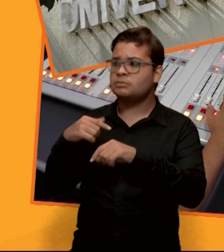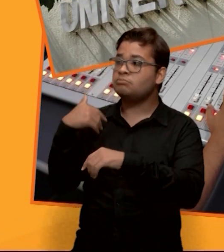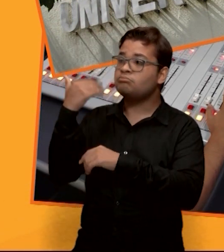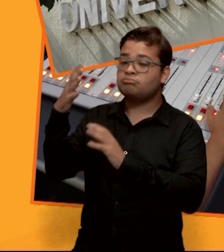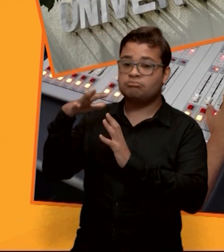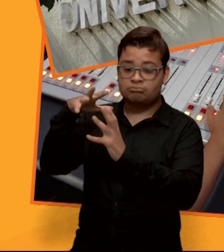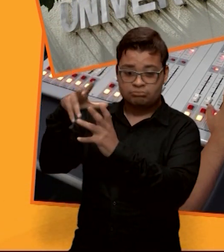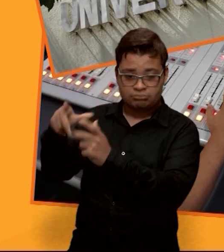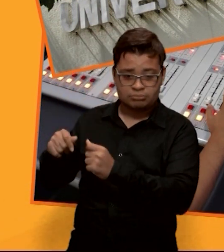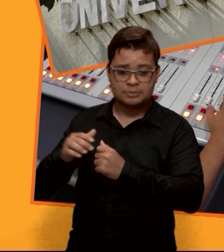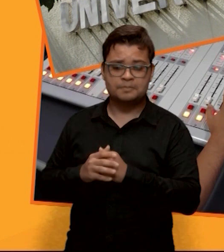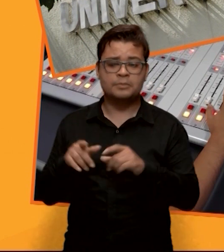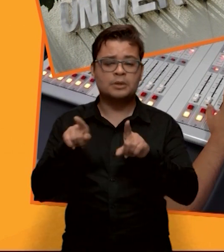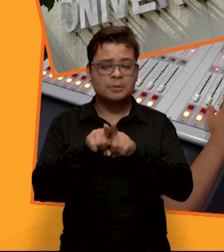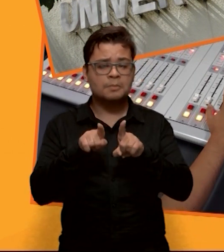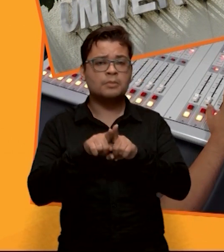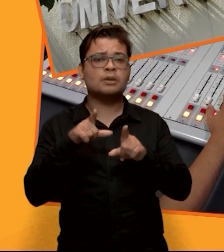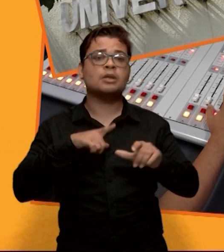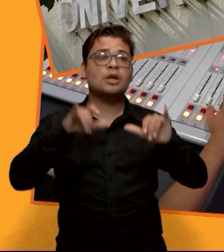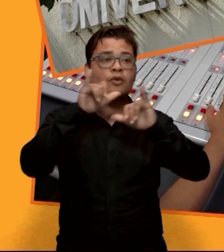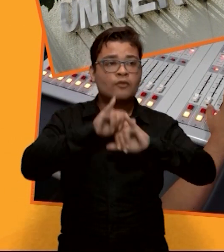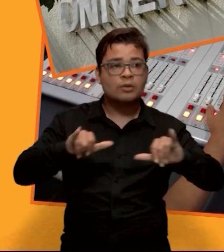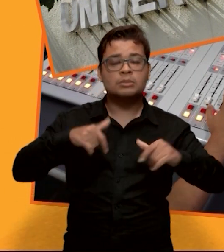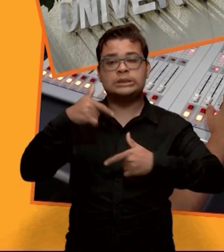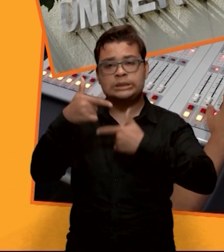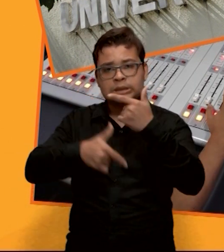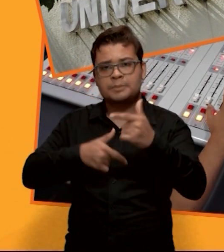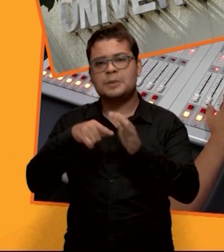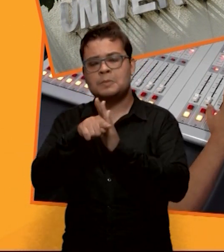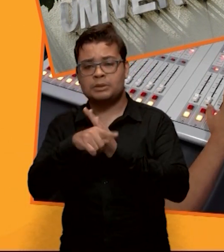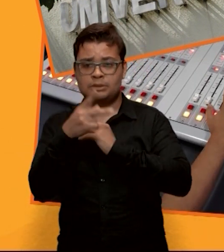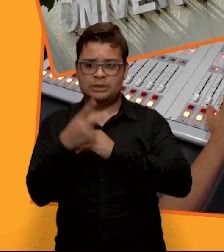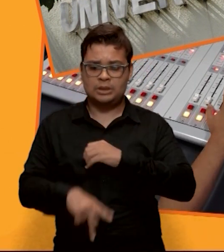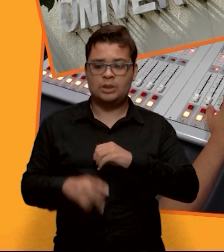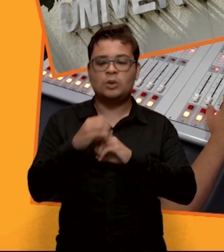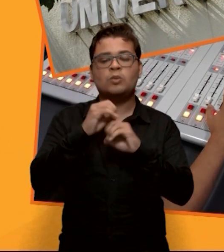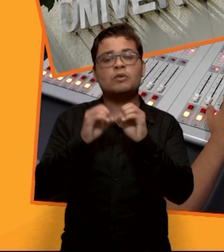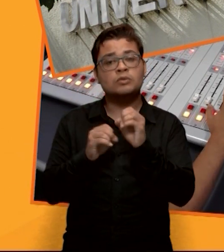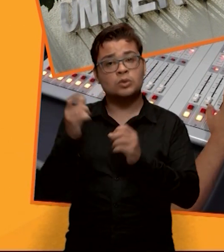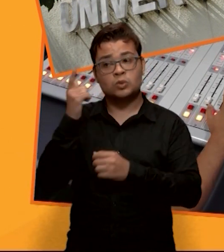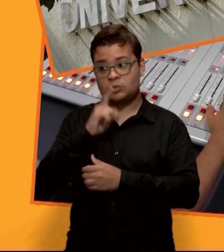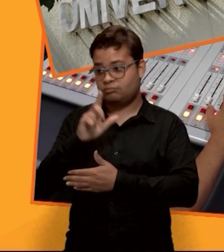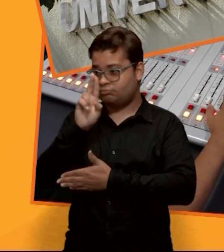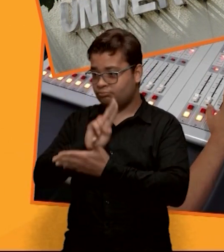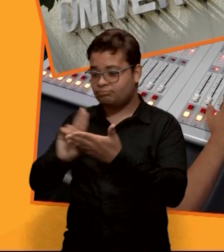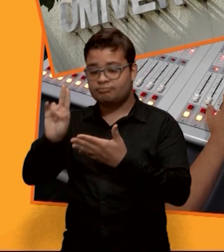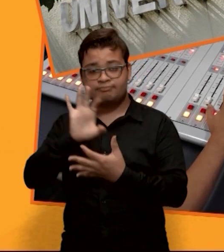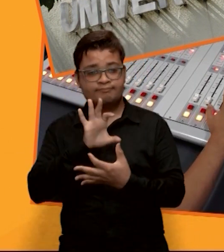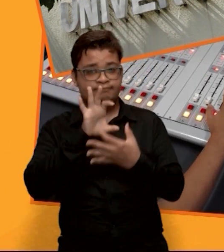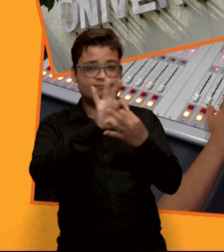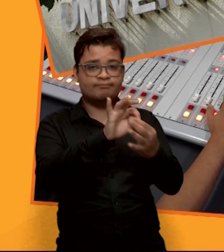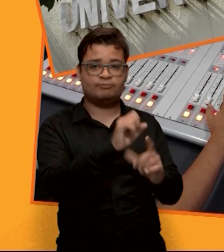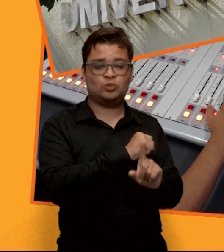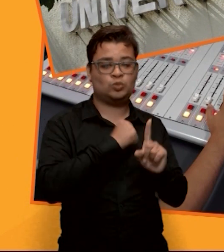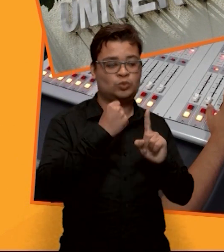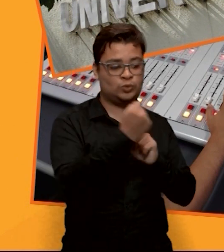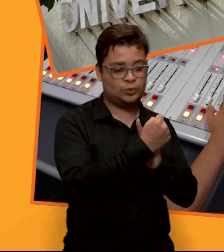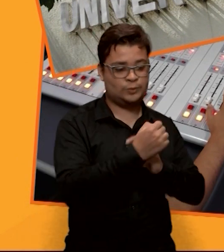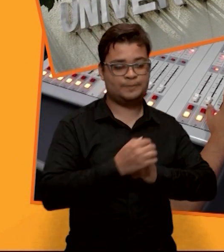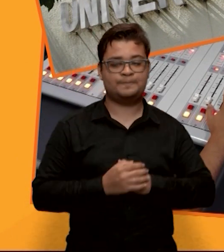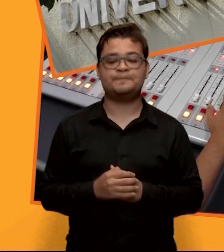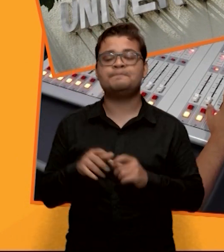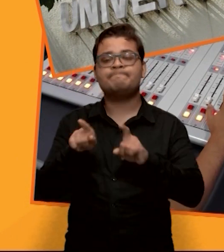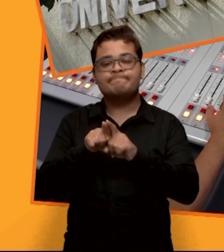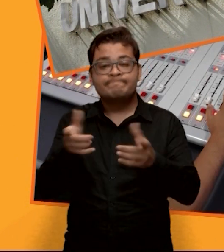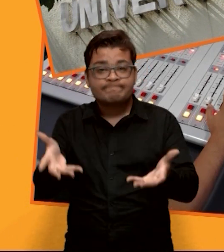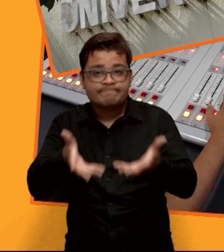e divulgam ações e pesquisas da UFG, sendo um canal de conexão da sociedade com a universidade, e promove